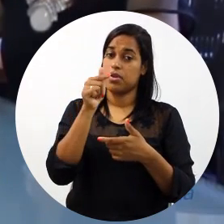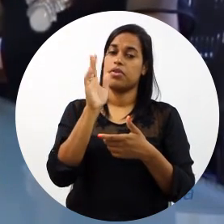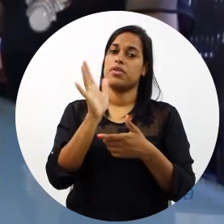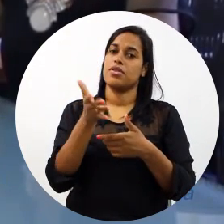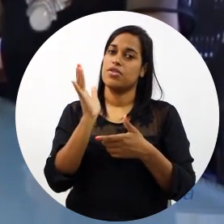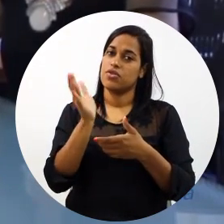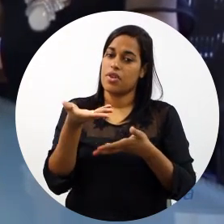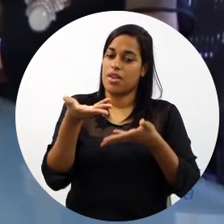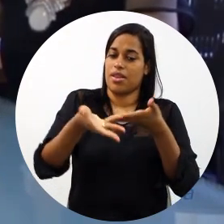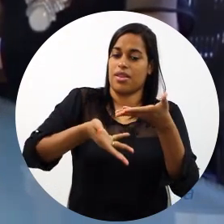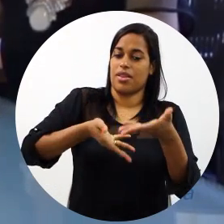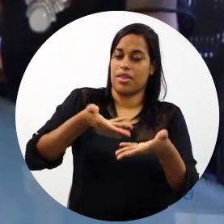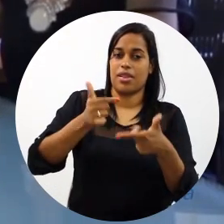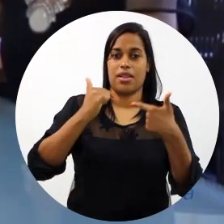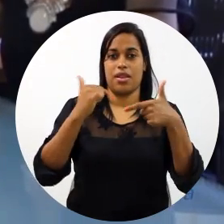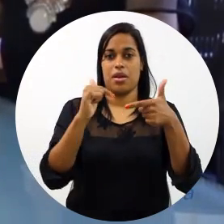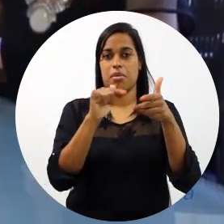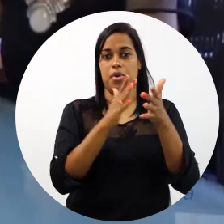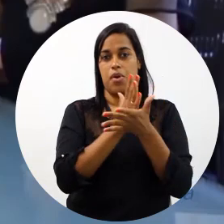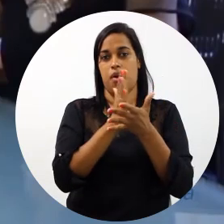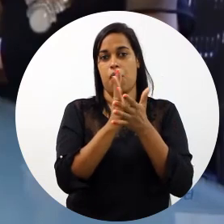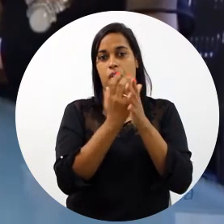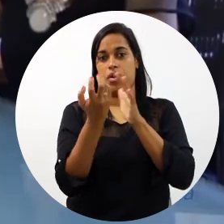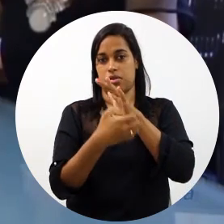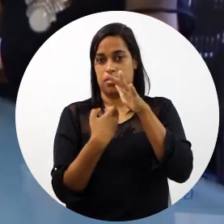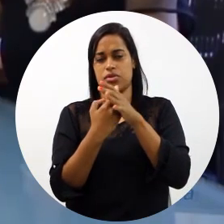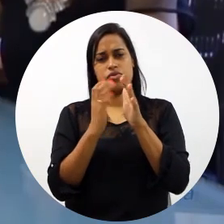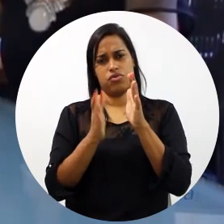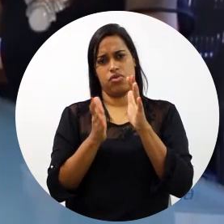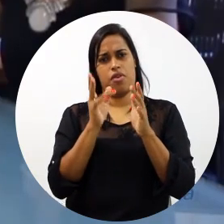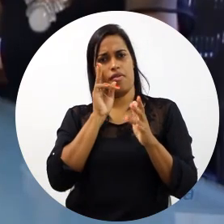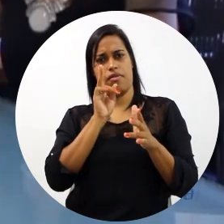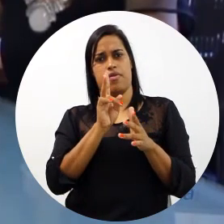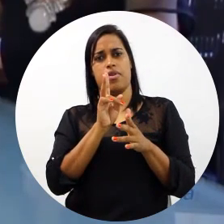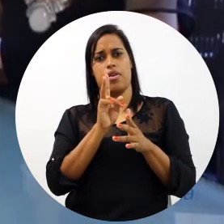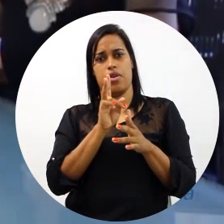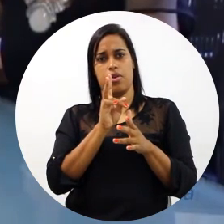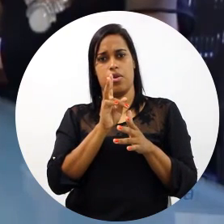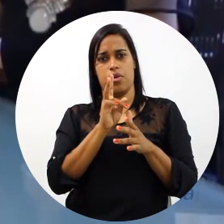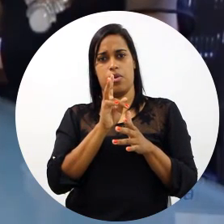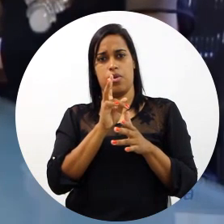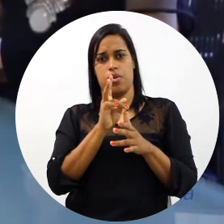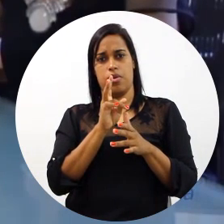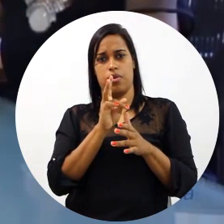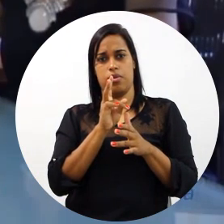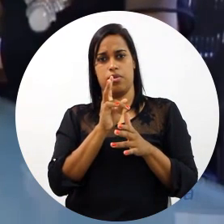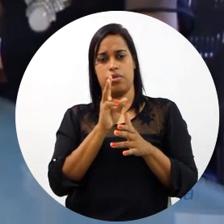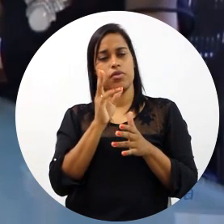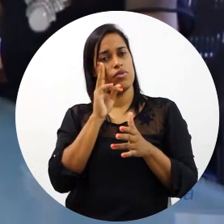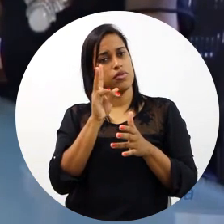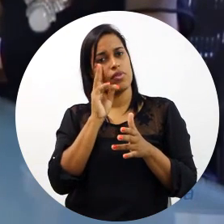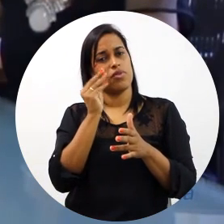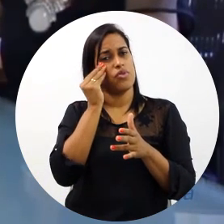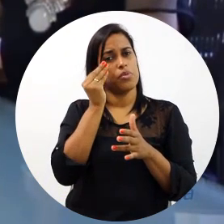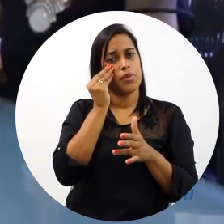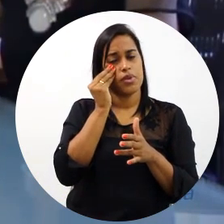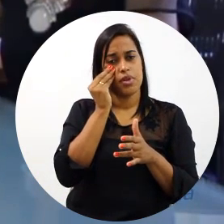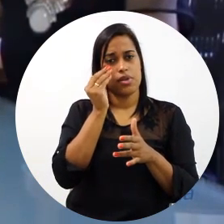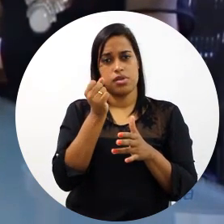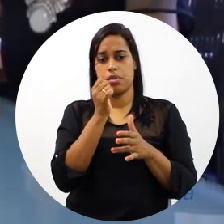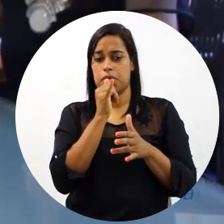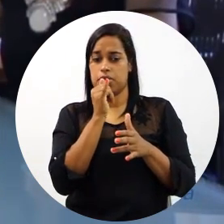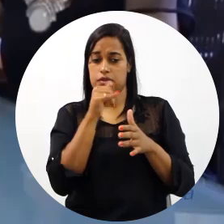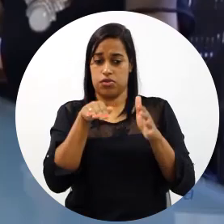na área, trabalha em algumas empresas, você já presenciou um fato desse, uma experiência dessa de que